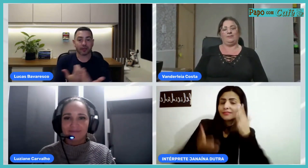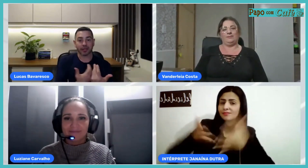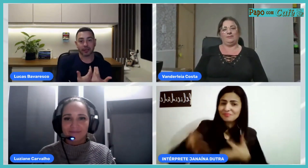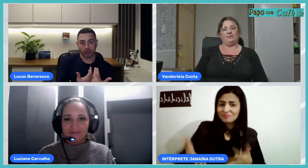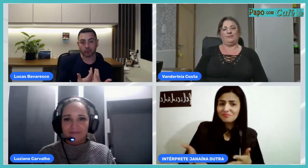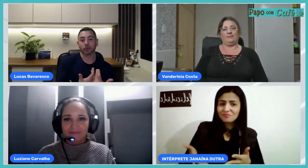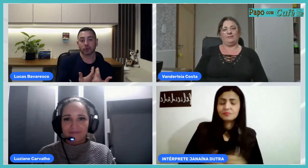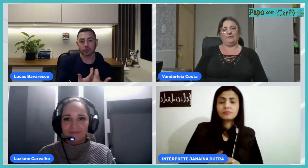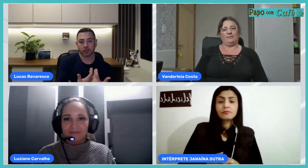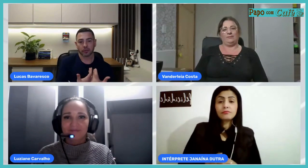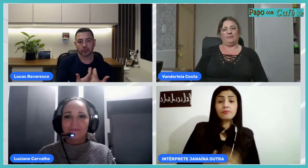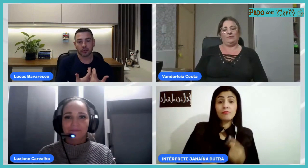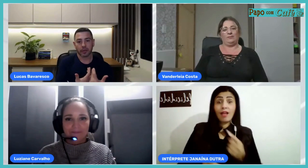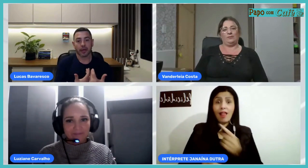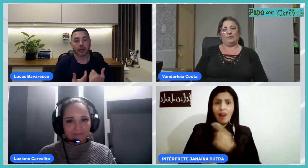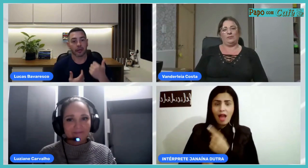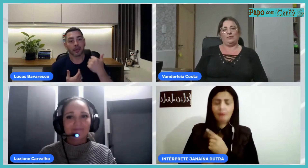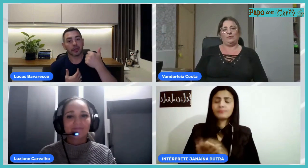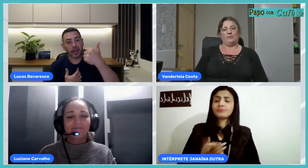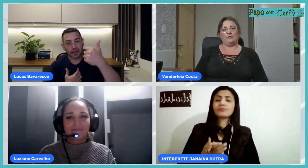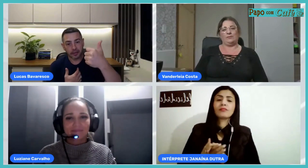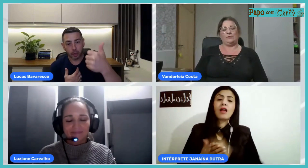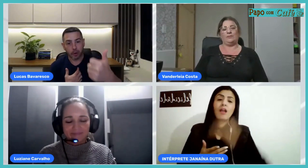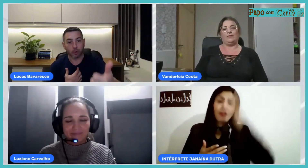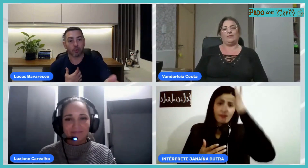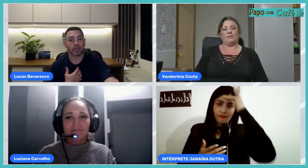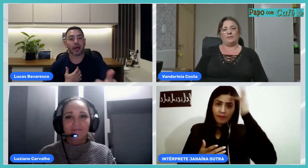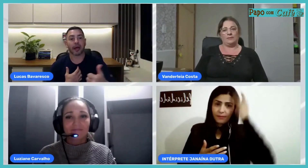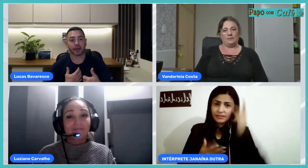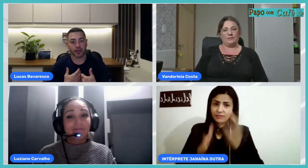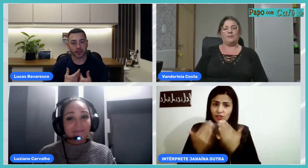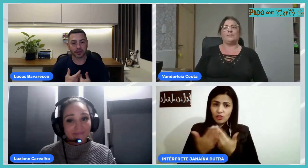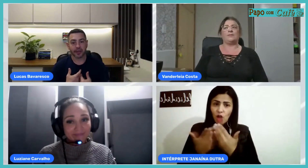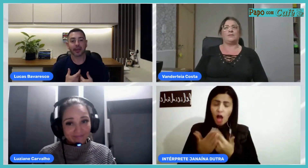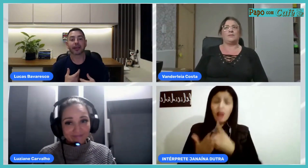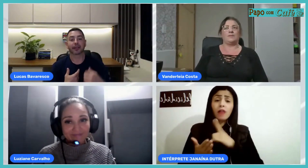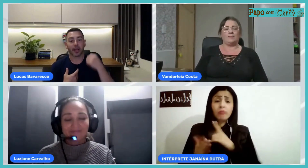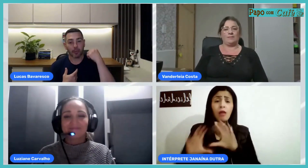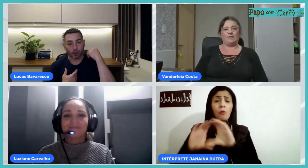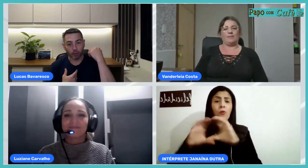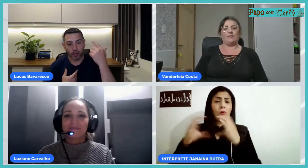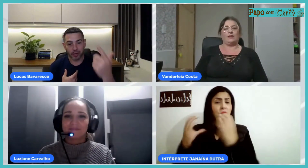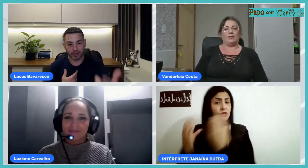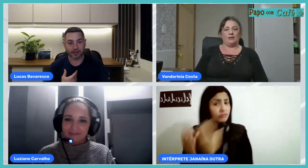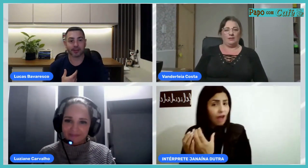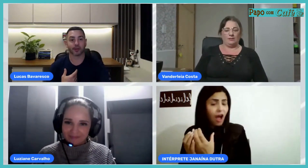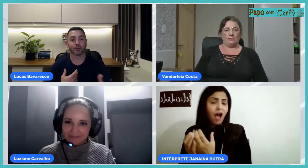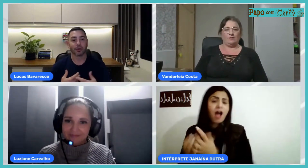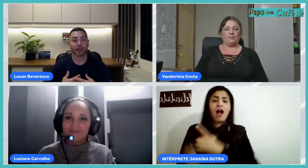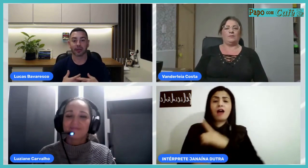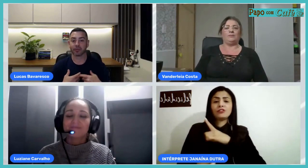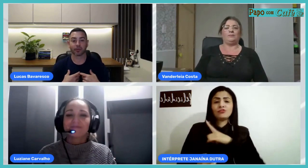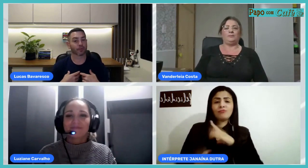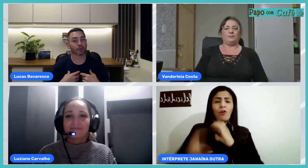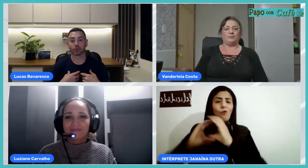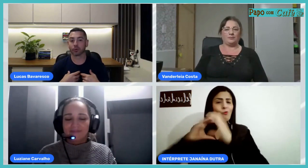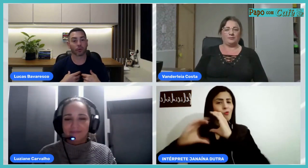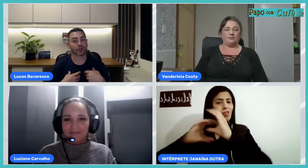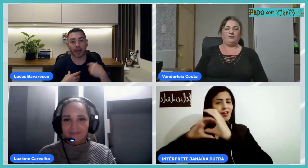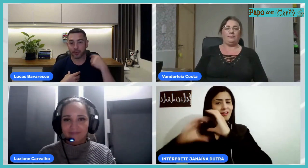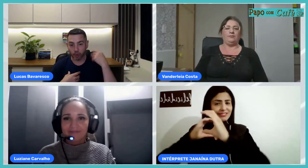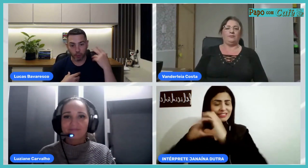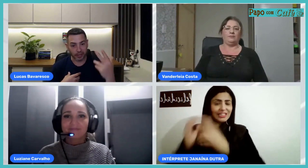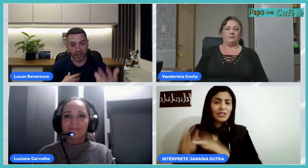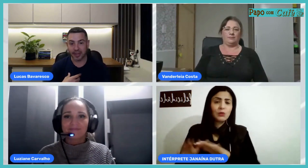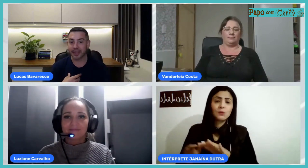para nós lá dentro que lá existe uma comunidade, que tem uma comunicação, que às vezes o surdo